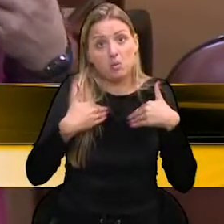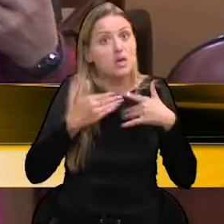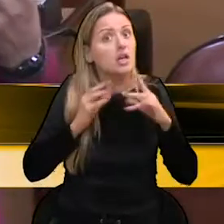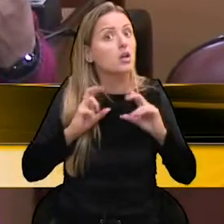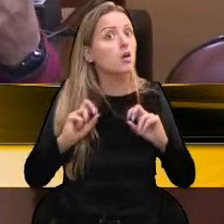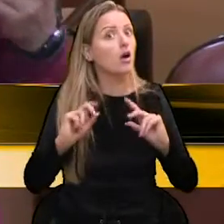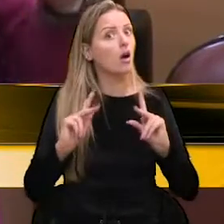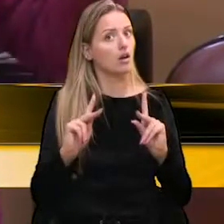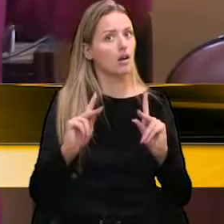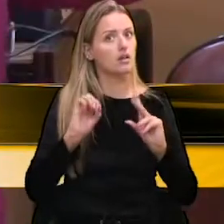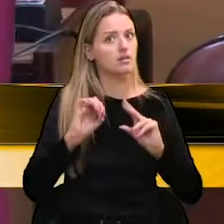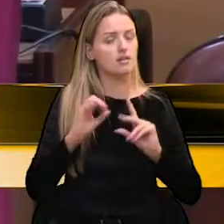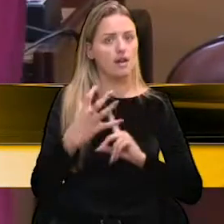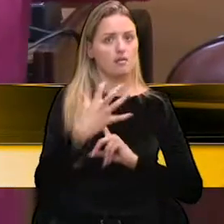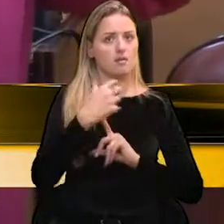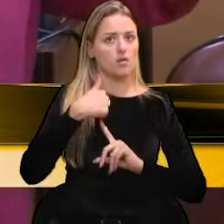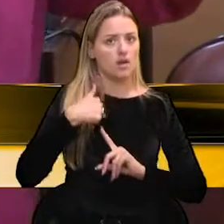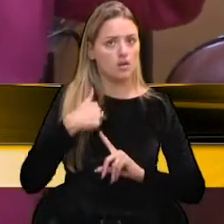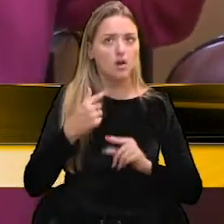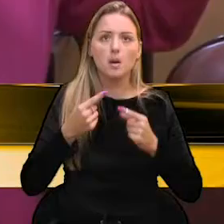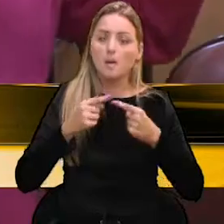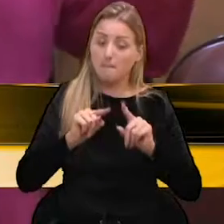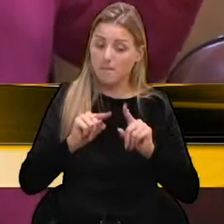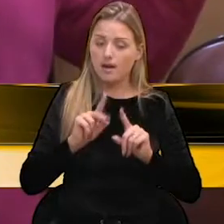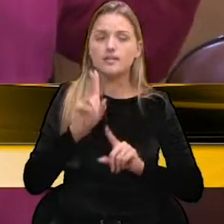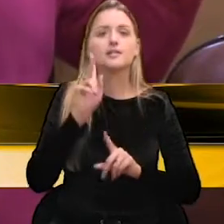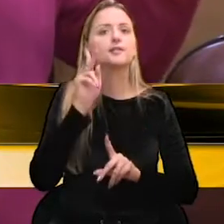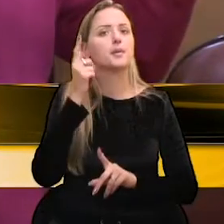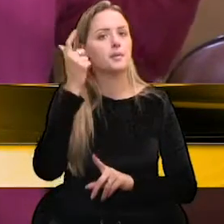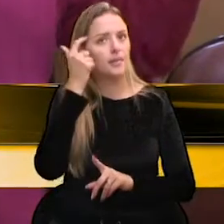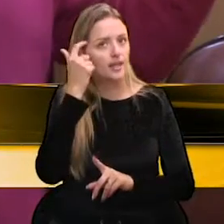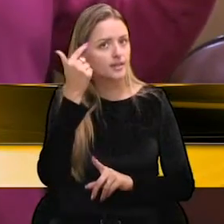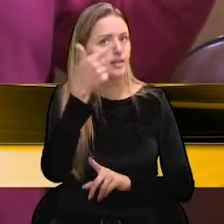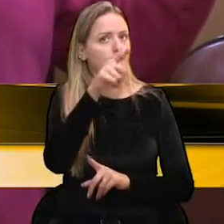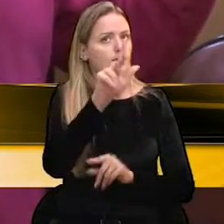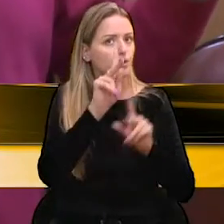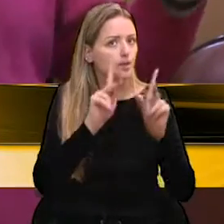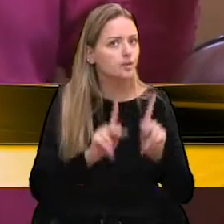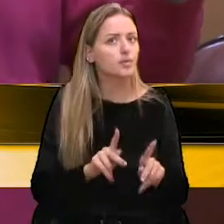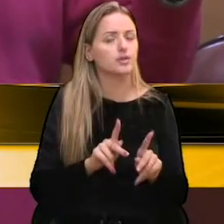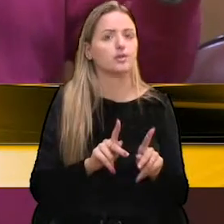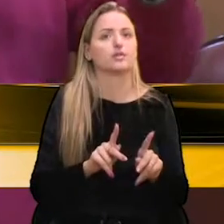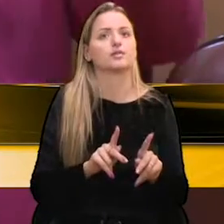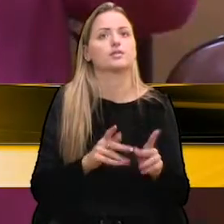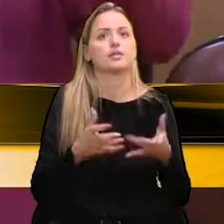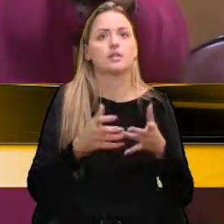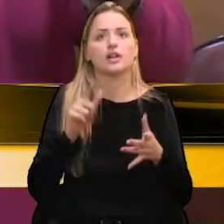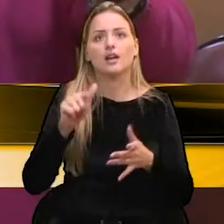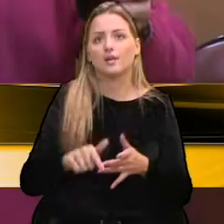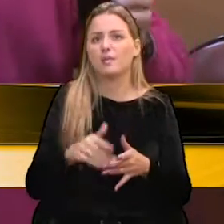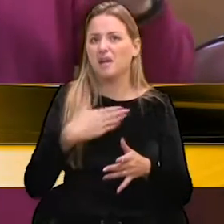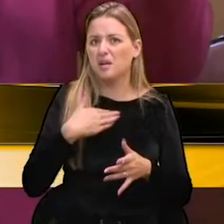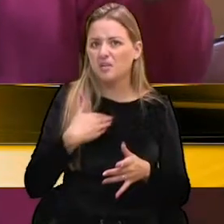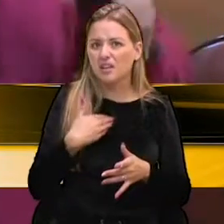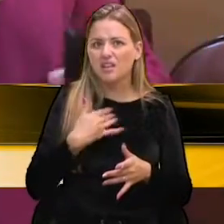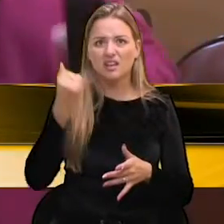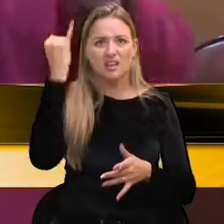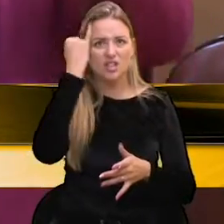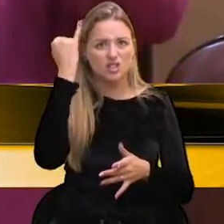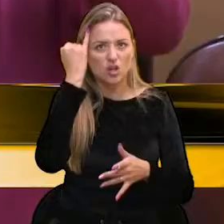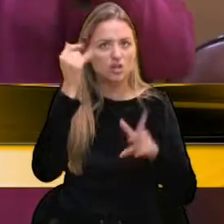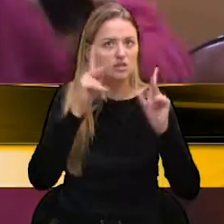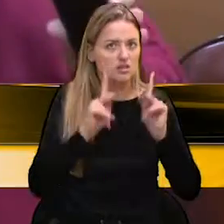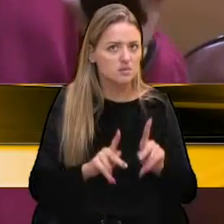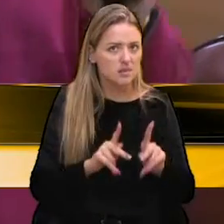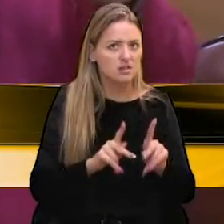se quer me atingir para mim. Agora, que veja essas pessoas que estão no outro lado da linha. Isso para mim é uma palhaçada. Se é isso, senhor